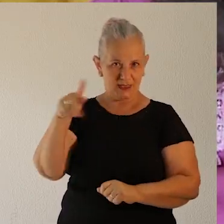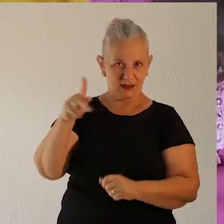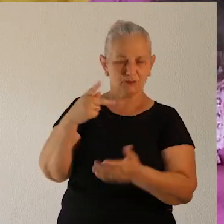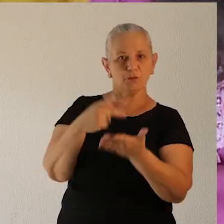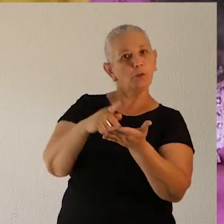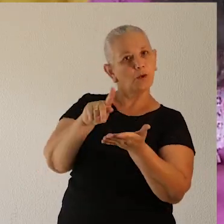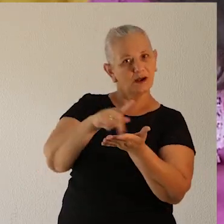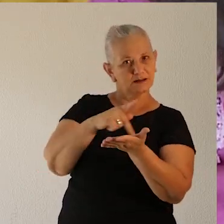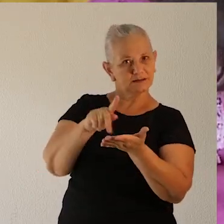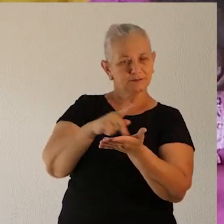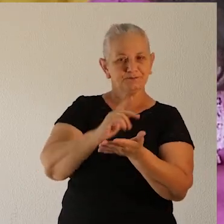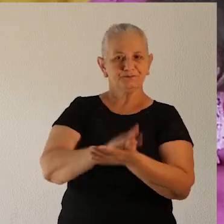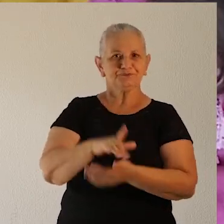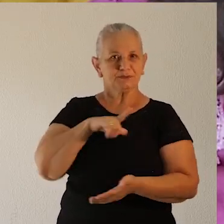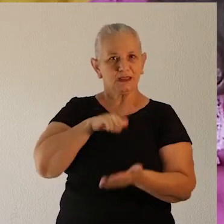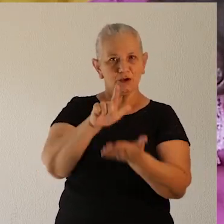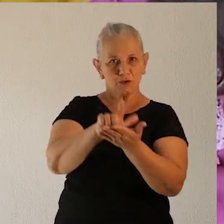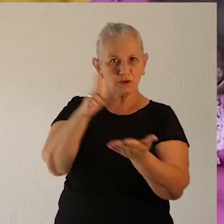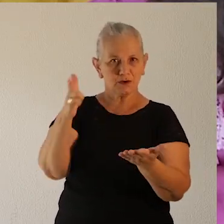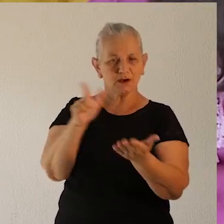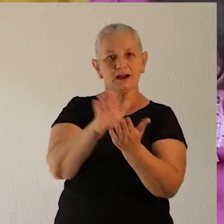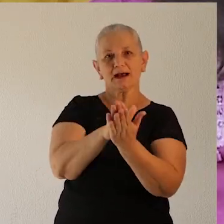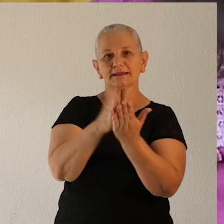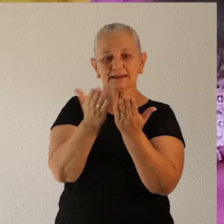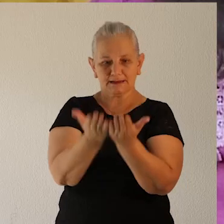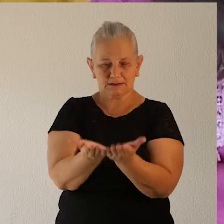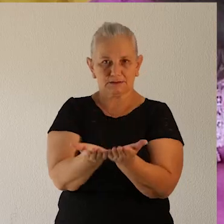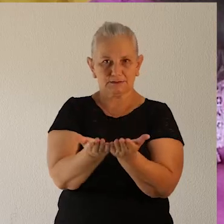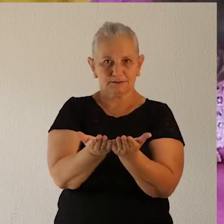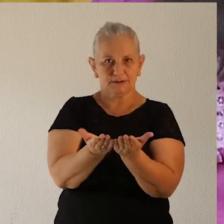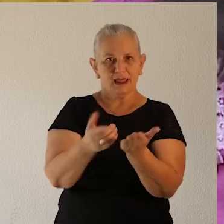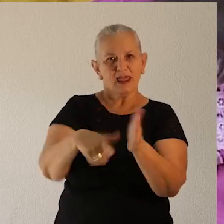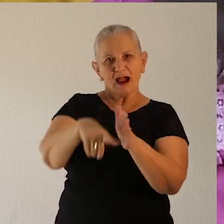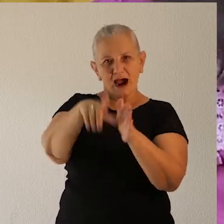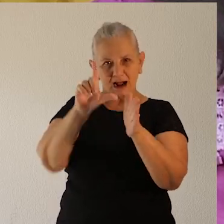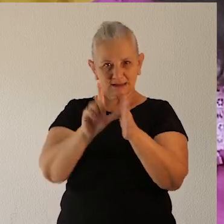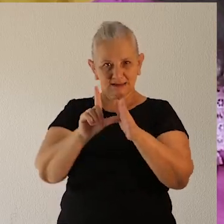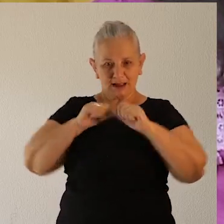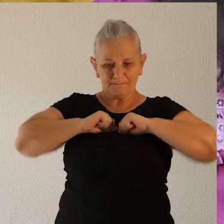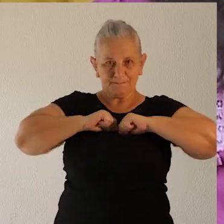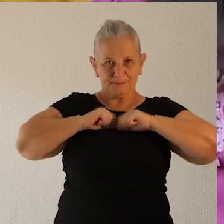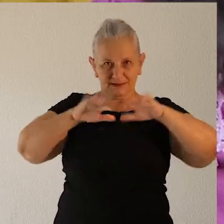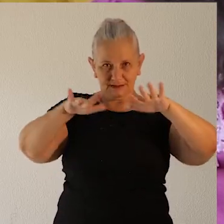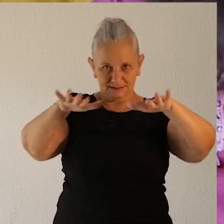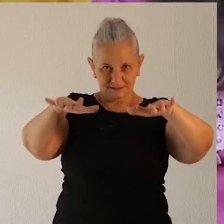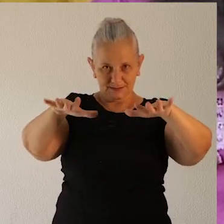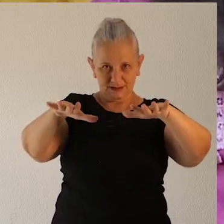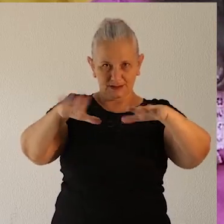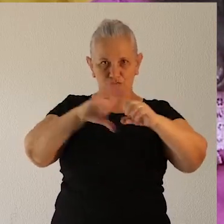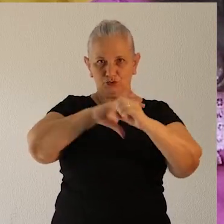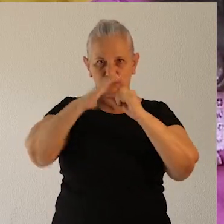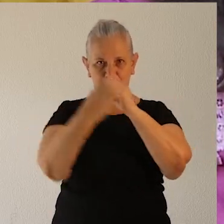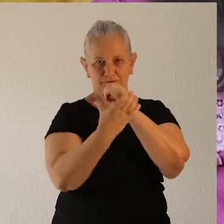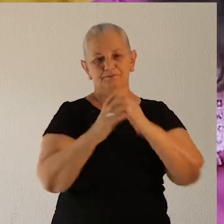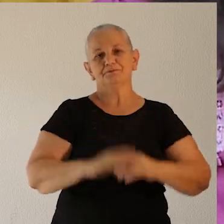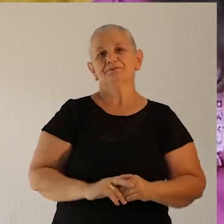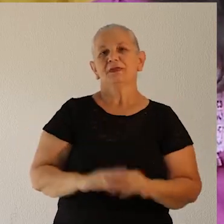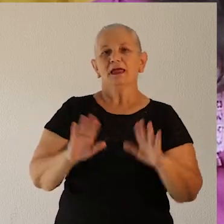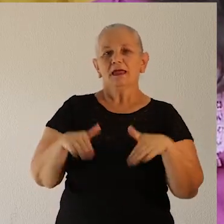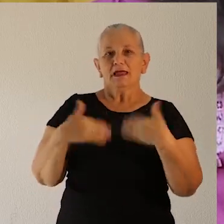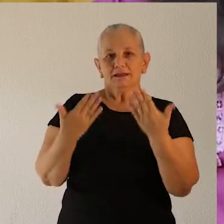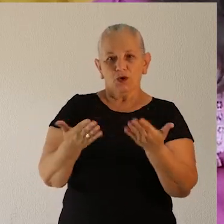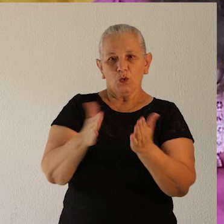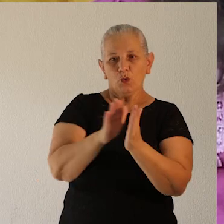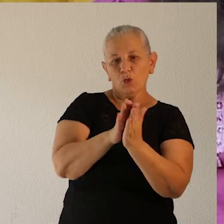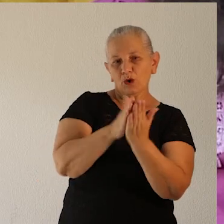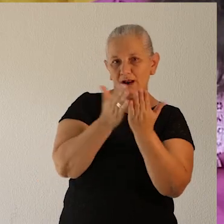Caderno. Eduardo está mostrando o livro De Onde Vem o Meu Caderno. Ele é de capa azul, tem um menininho lendo